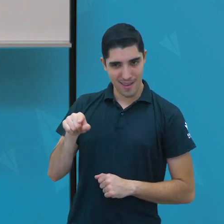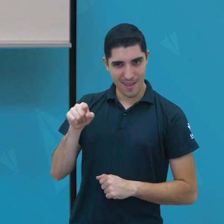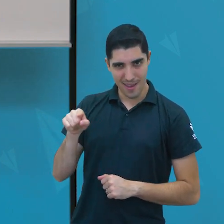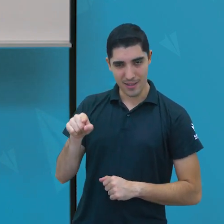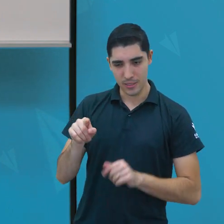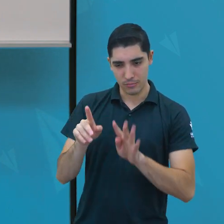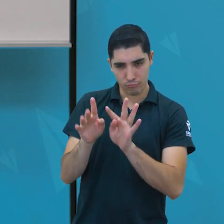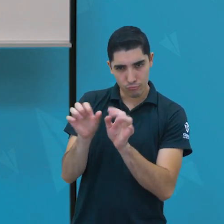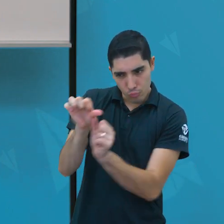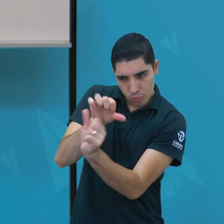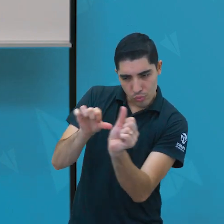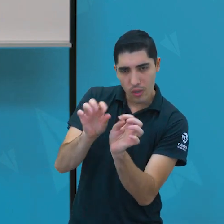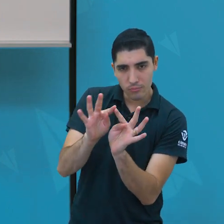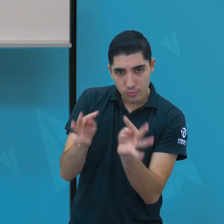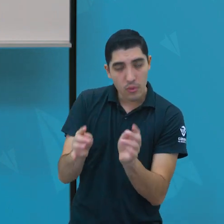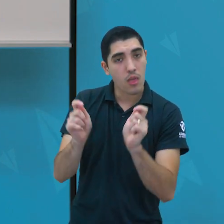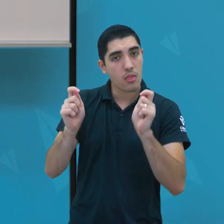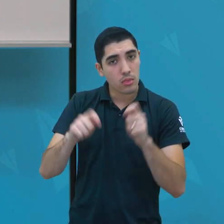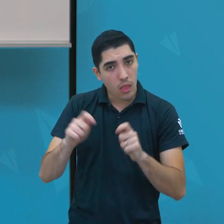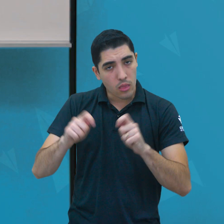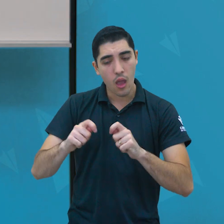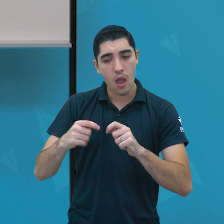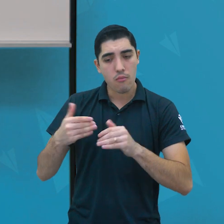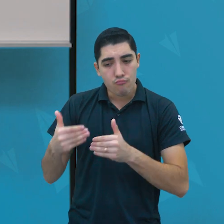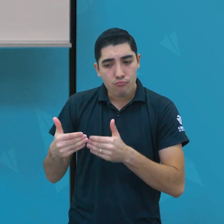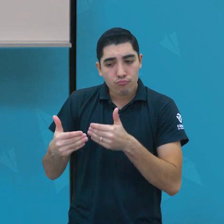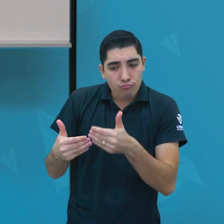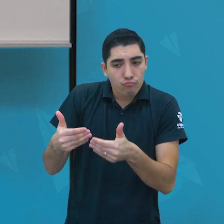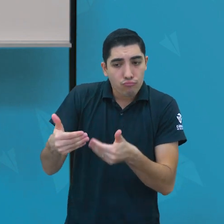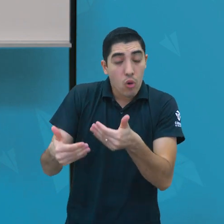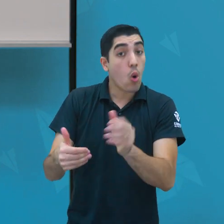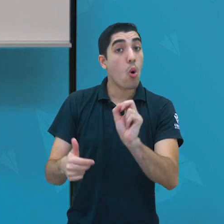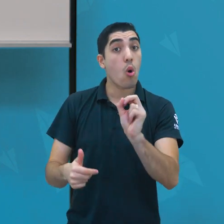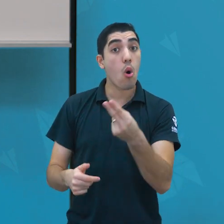simplificação pode ser feita aos poucos ou